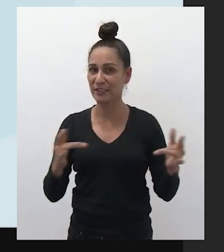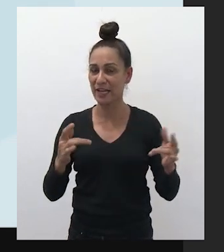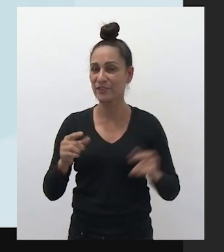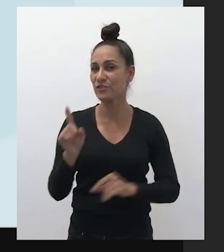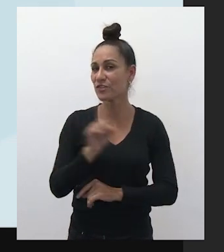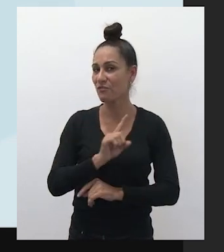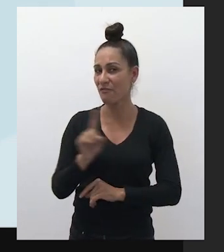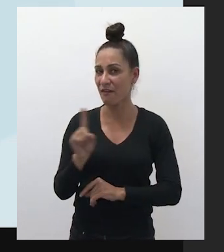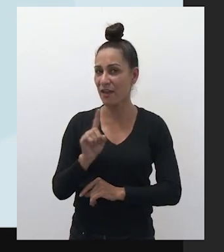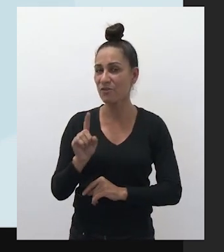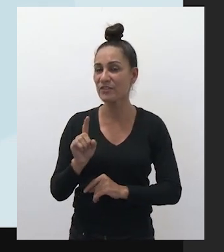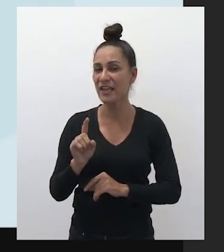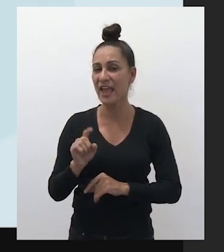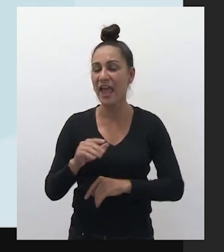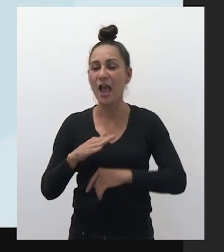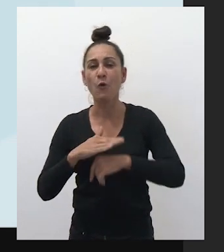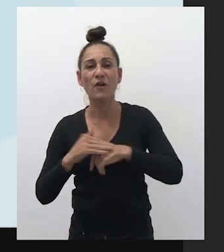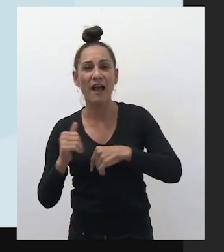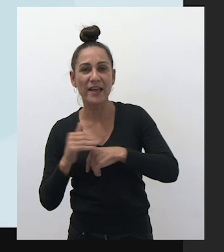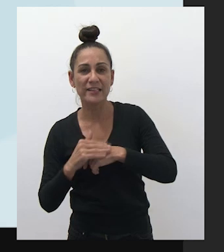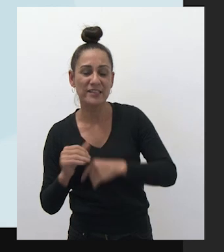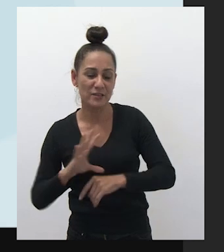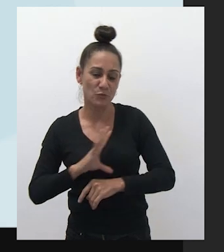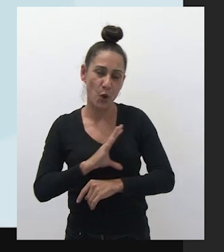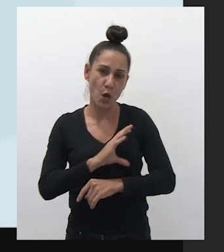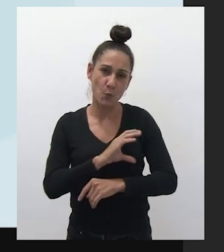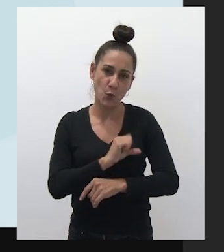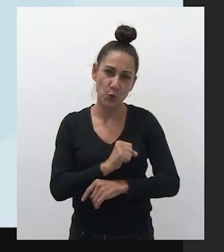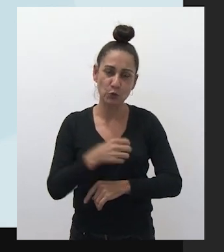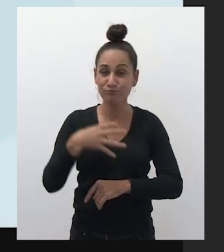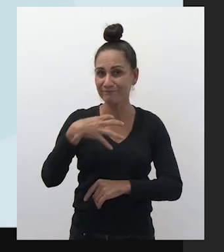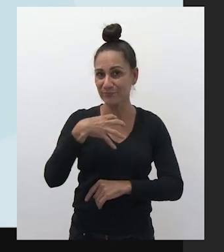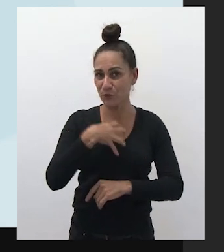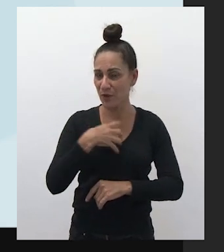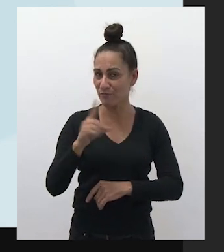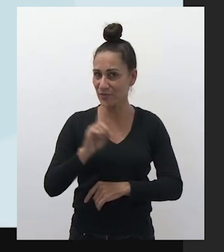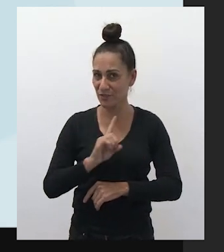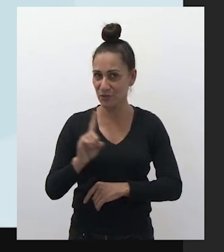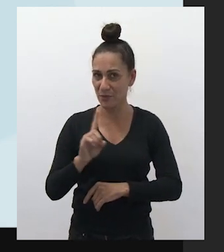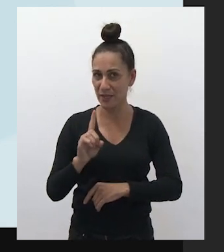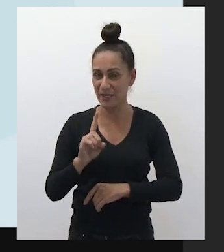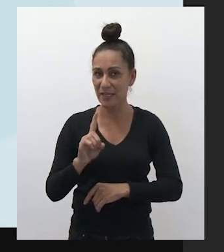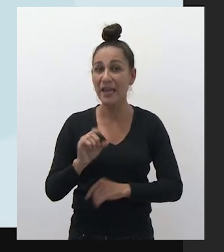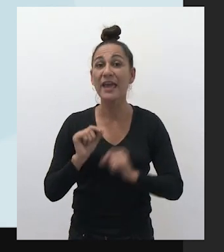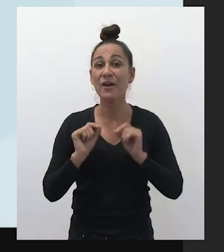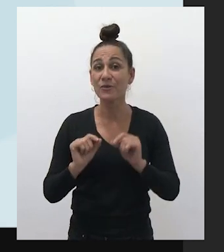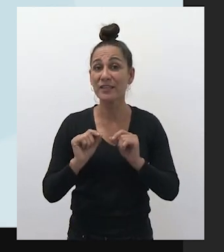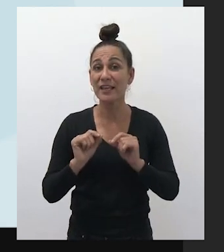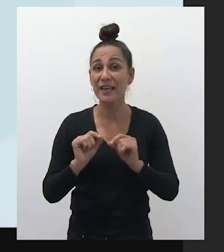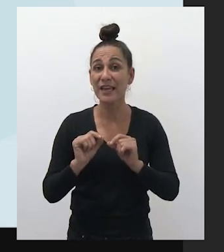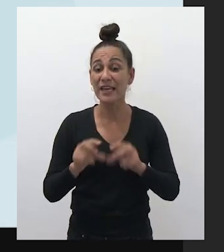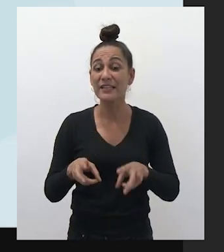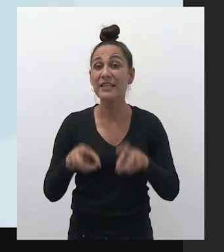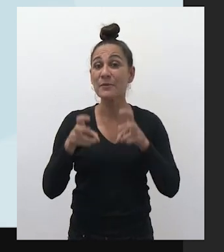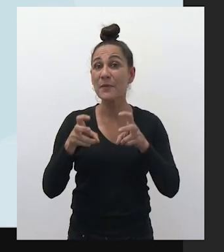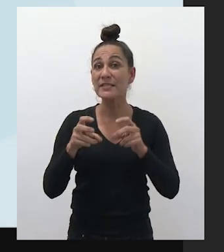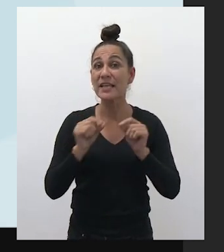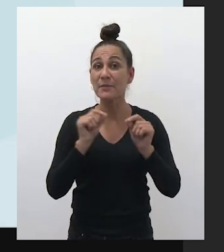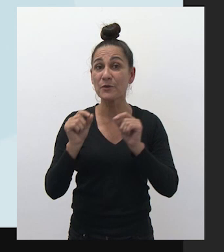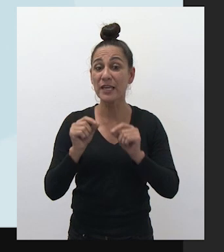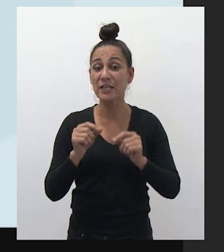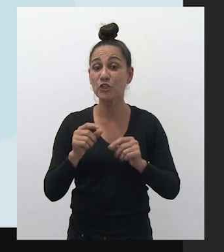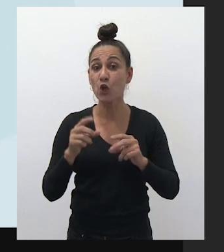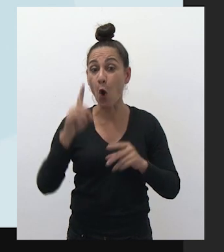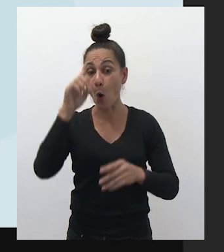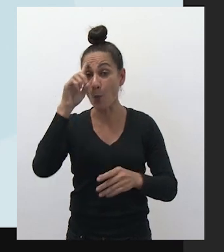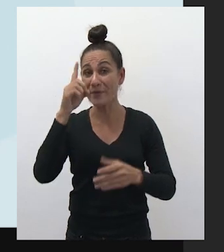uma fraternidade, não é um amor, não é um sentimento. Ela tem aí um aspecto de vinculação de